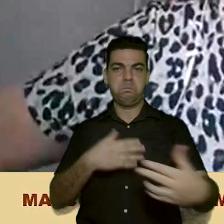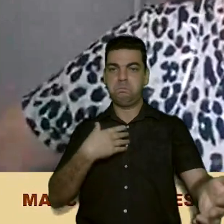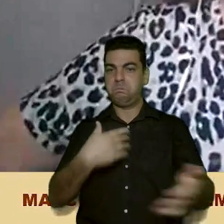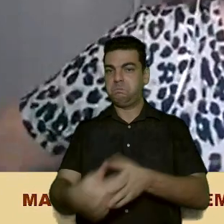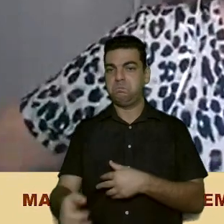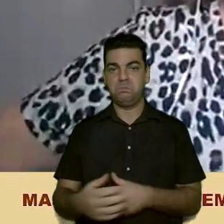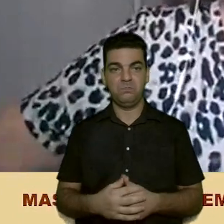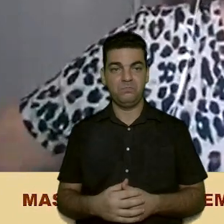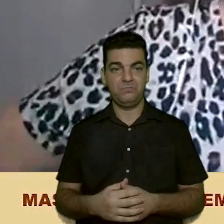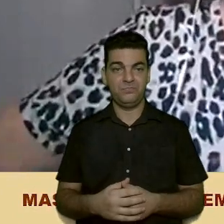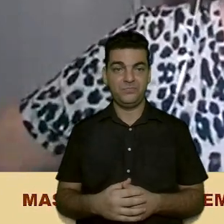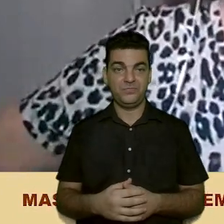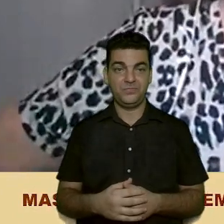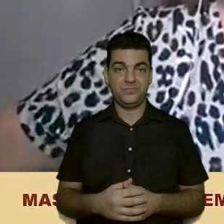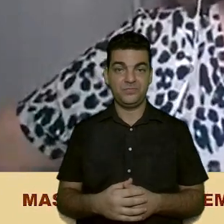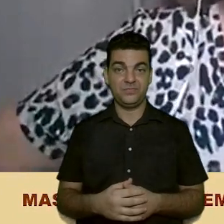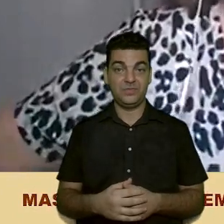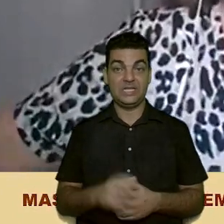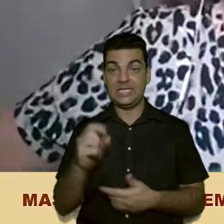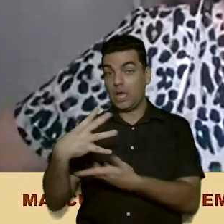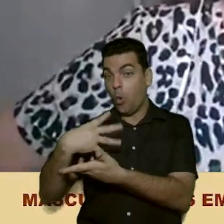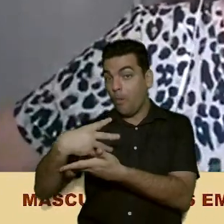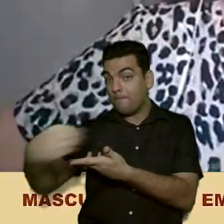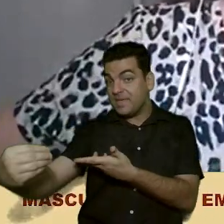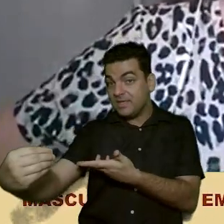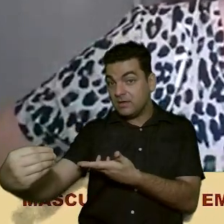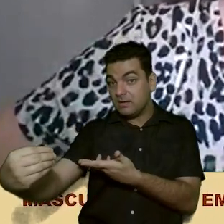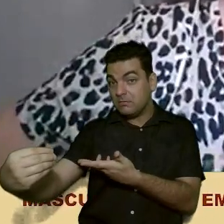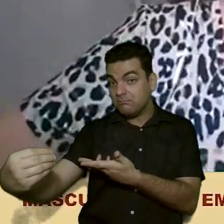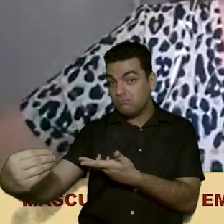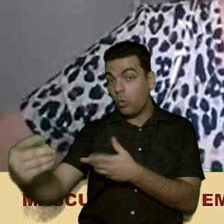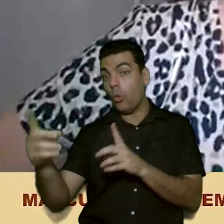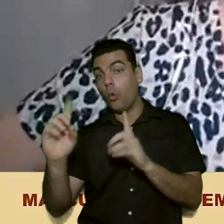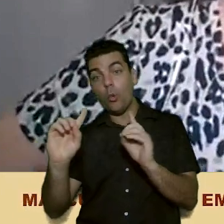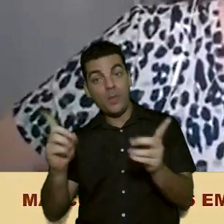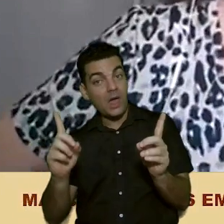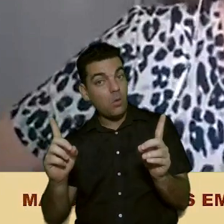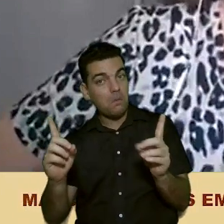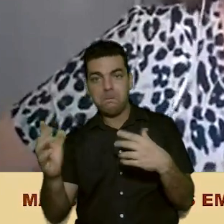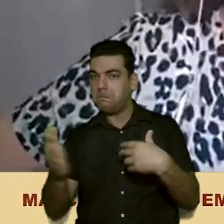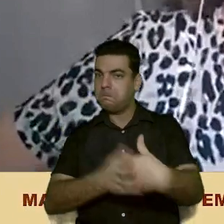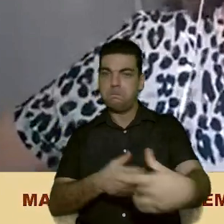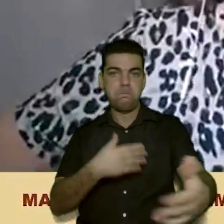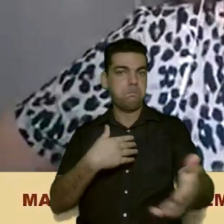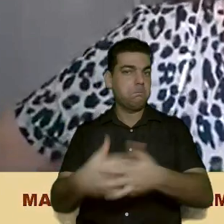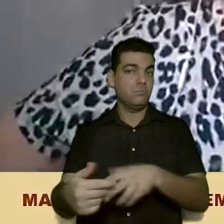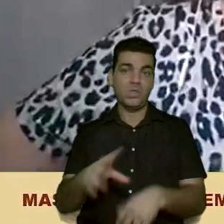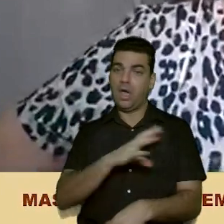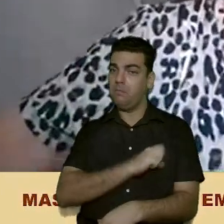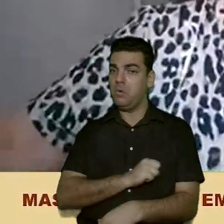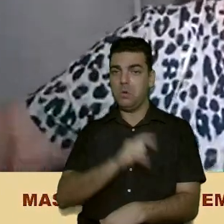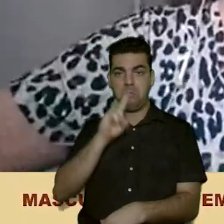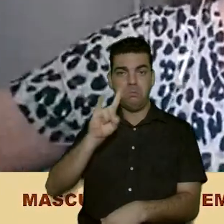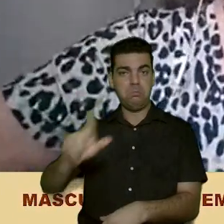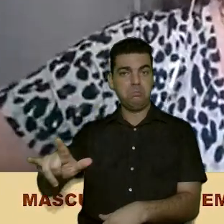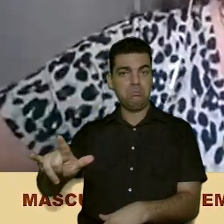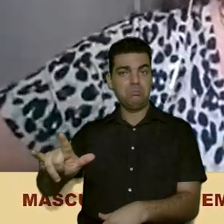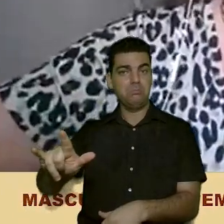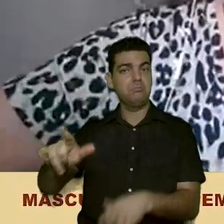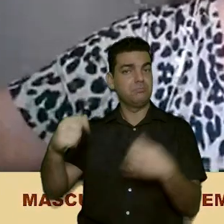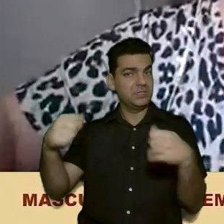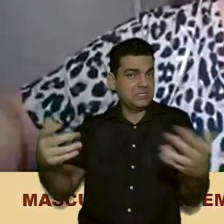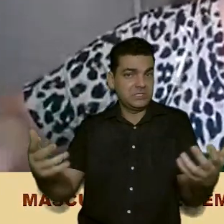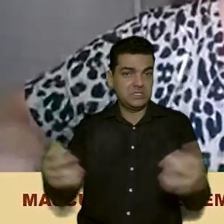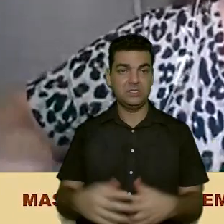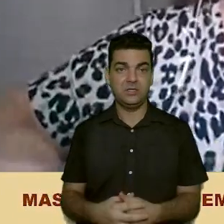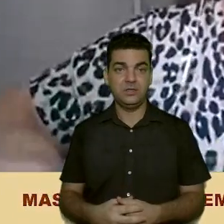criança independentemente dela parecer com você, né? Independentemente dela ser o seu espelho, né? Dela fazer coisas que você